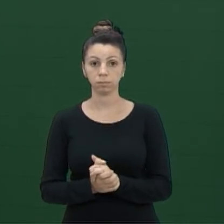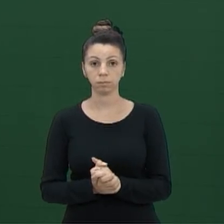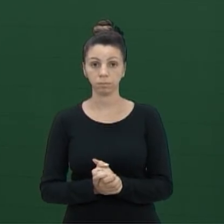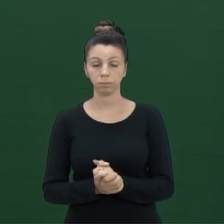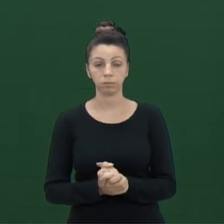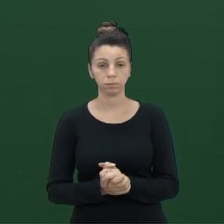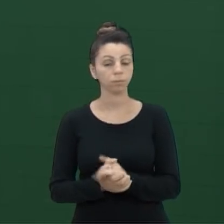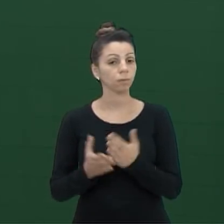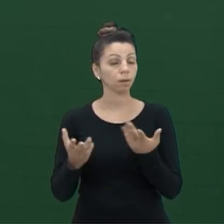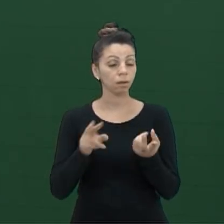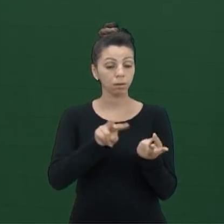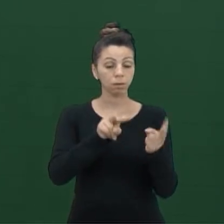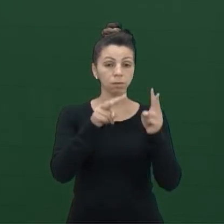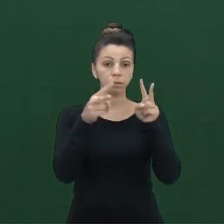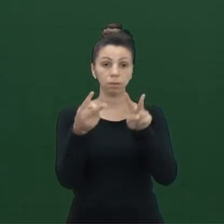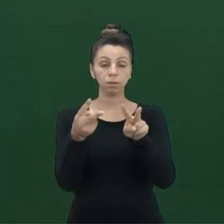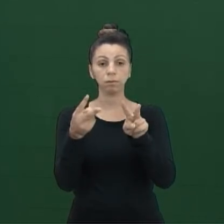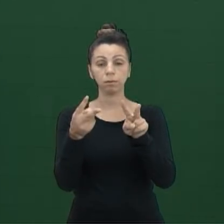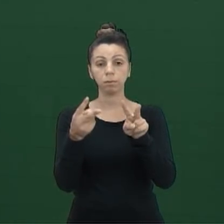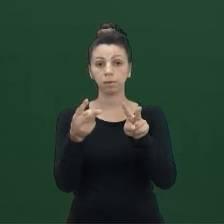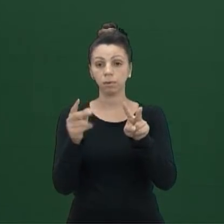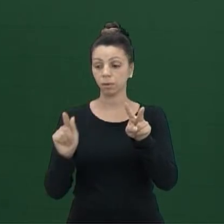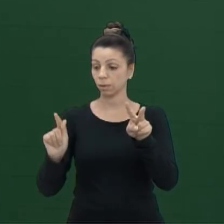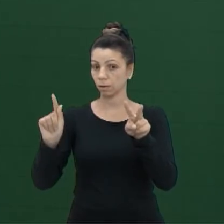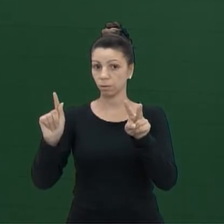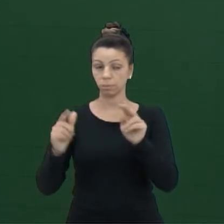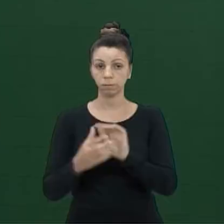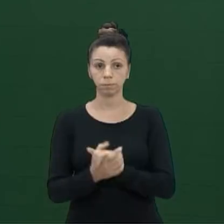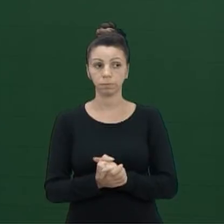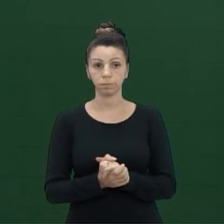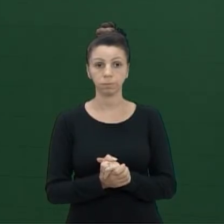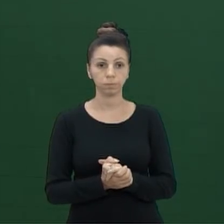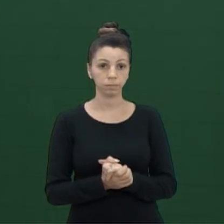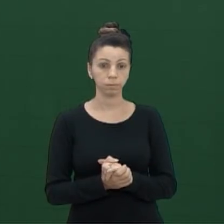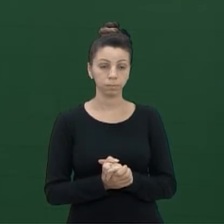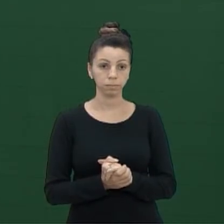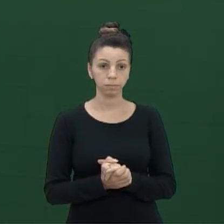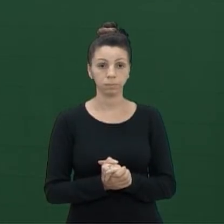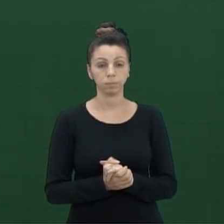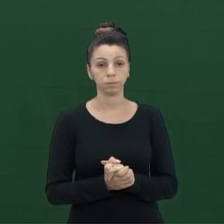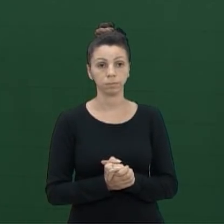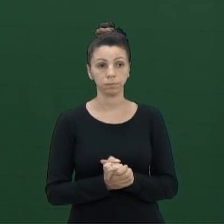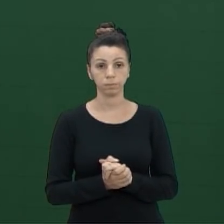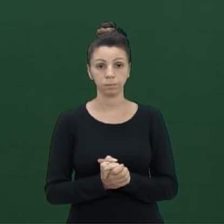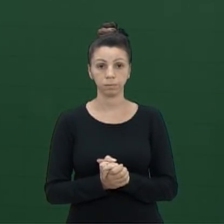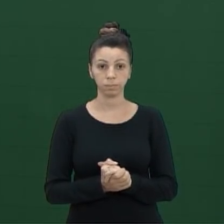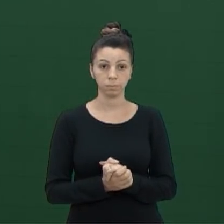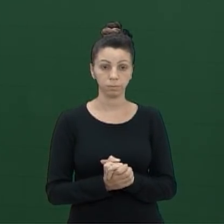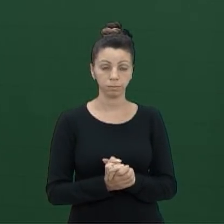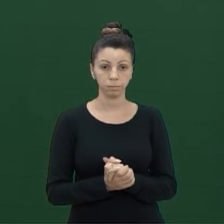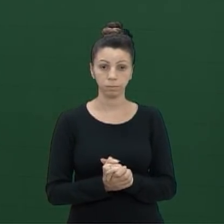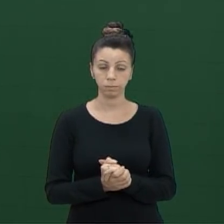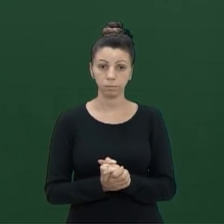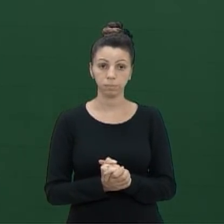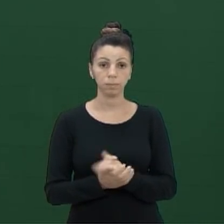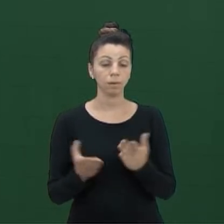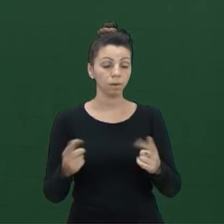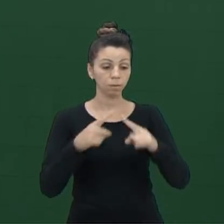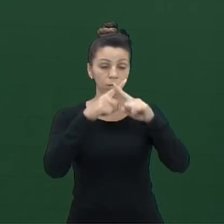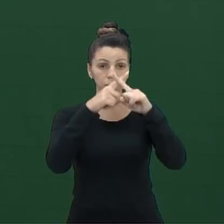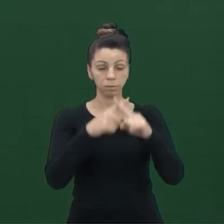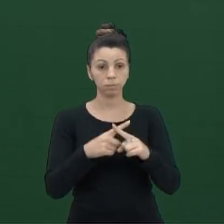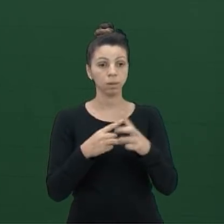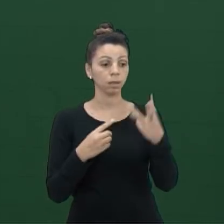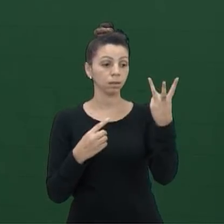E a gente quer transformar isso em grama para calcular aqueles pezinhos. Então, vamos fazer a transformação. A gente já tinha visto, era só multiplicar 3 vezes